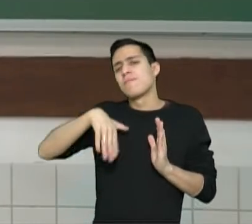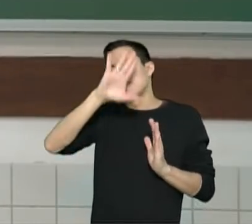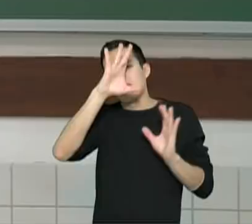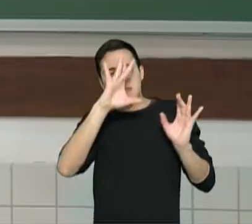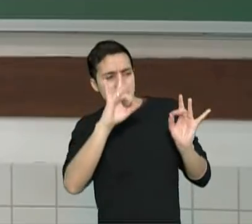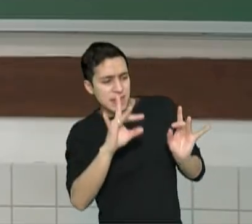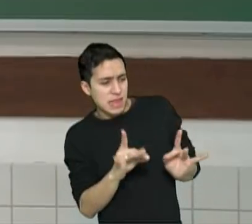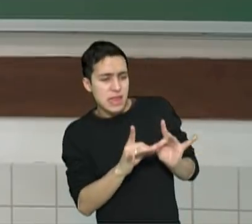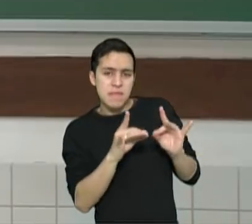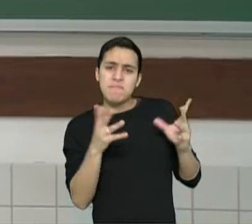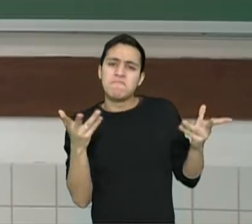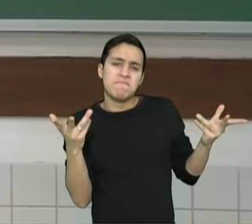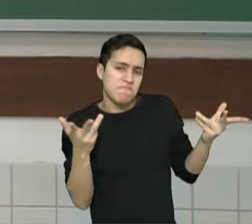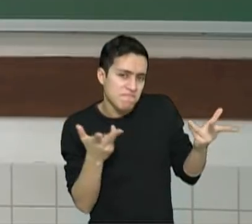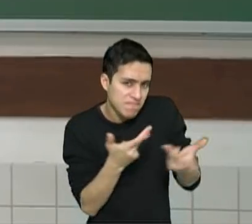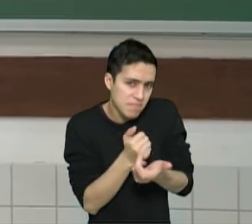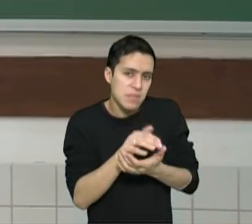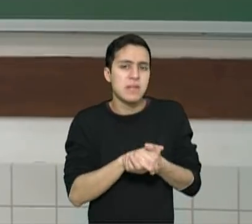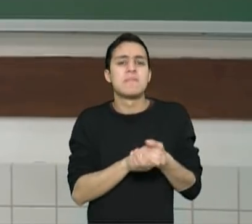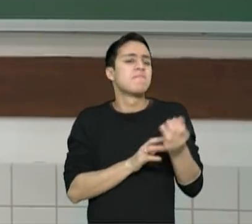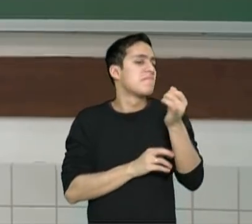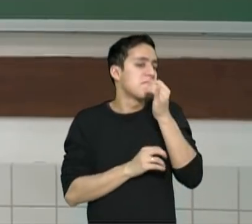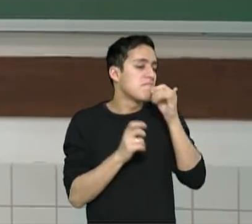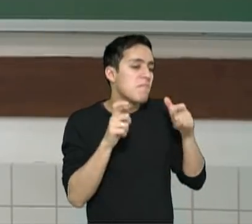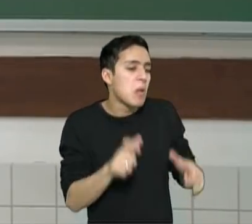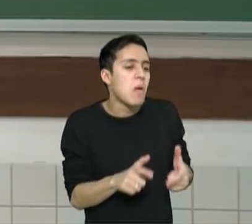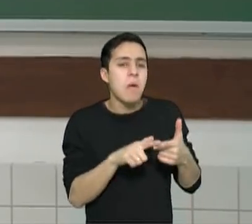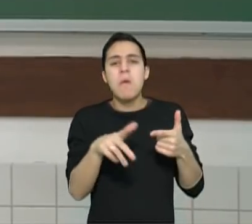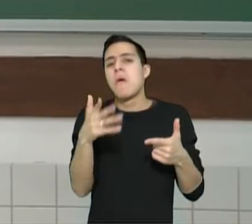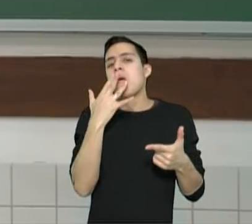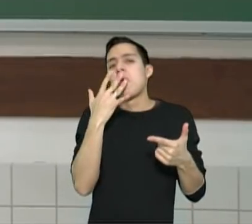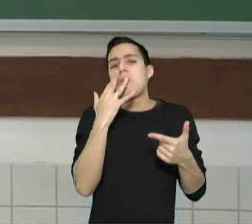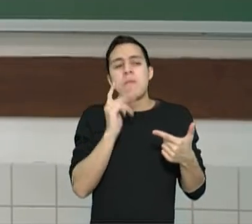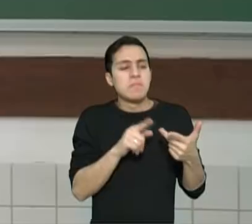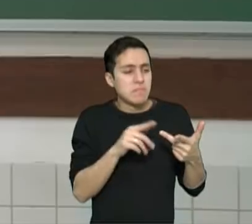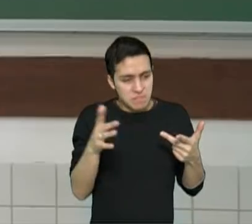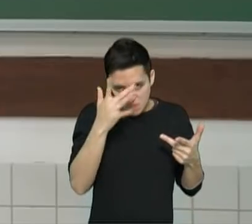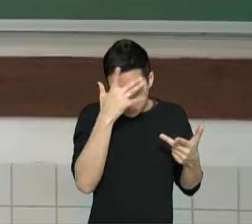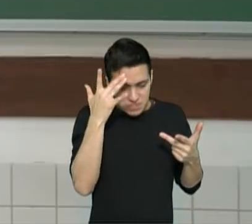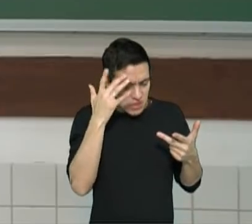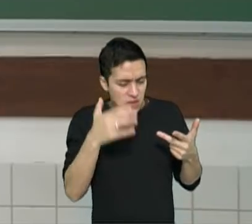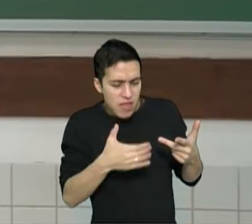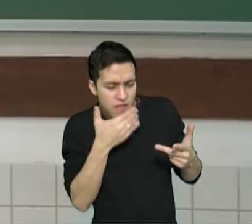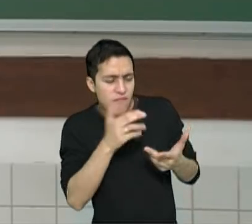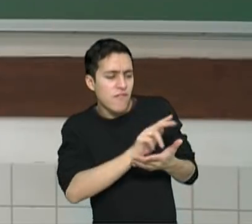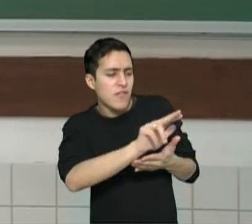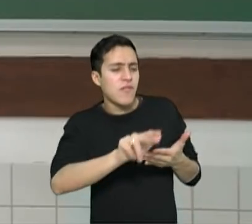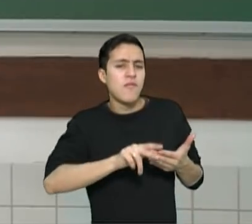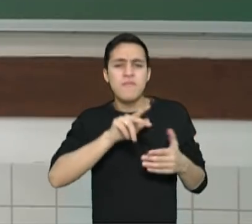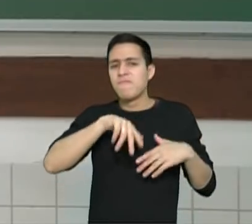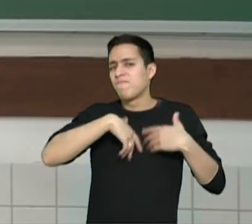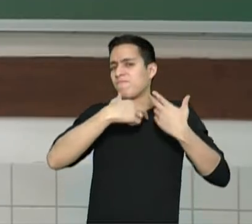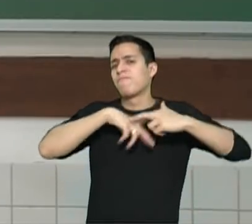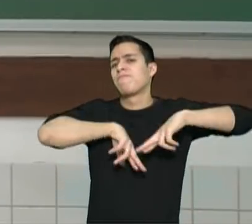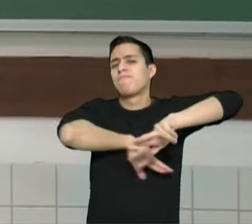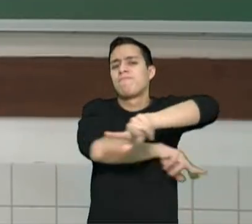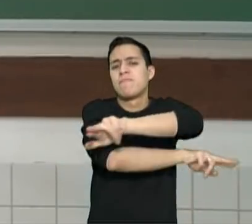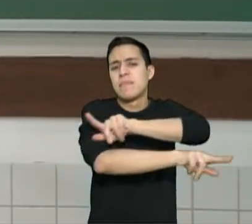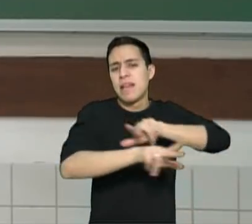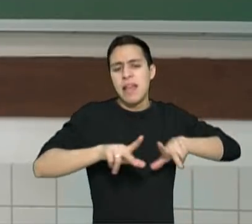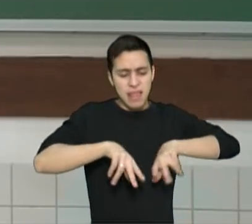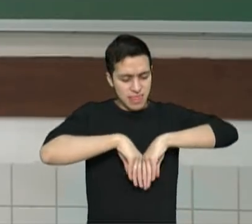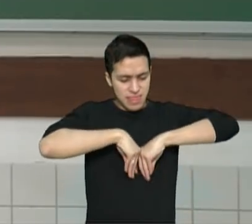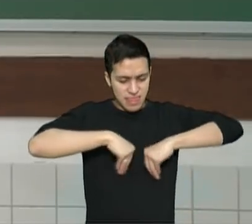detalhes possível, né? Então, o local, a cor, né? As pessoas, as frutas, as verduras, né? A terra,